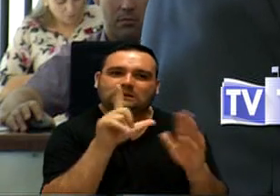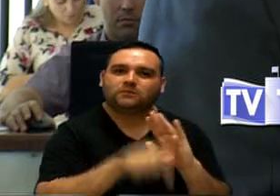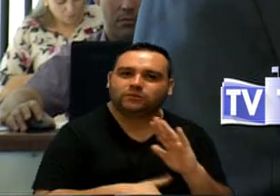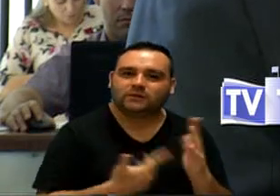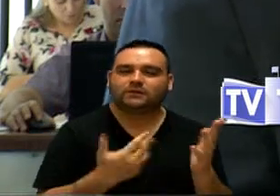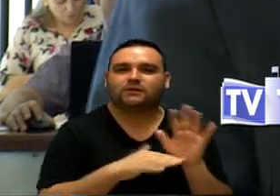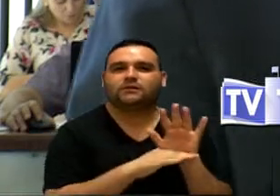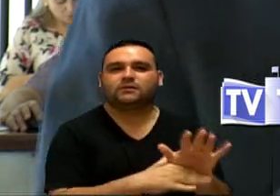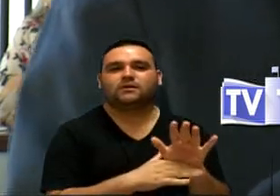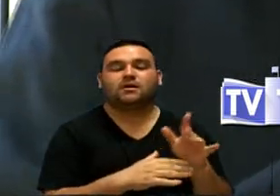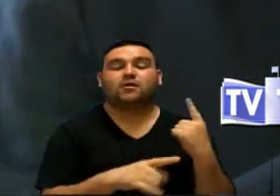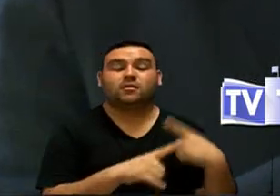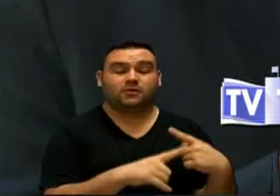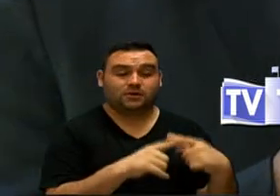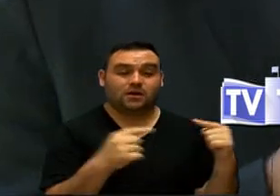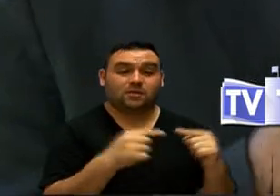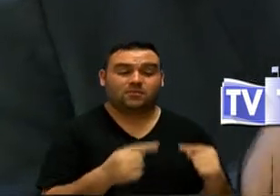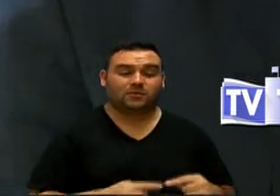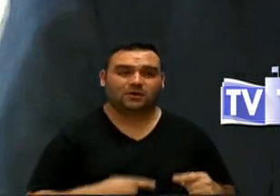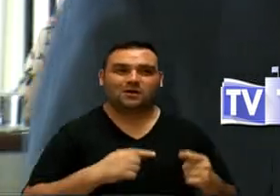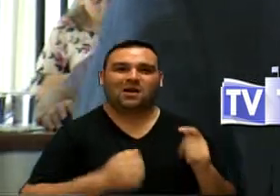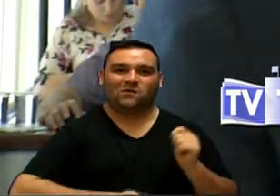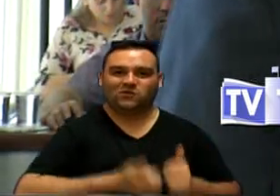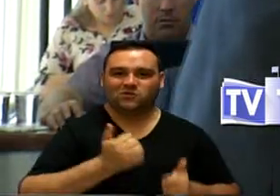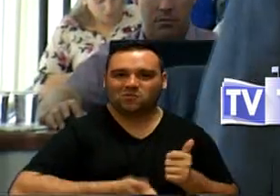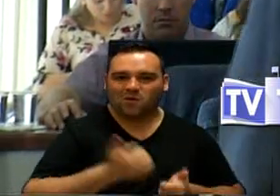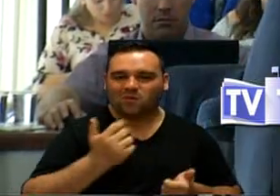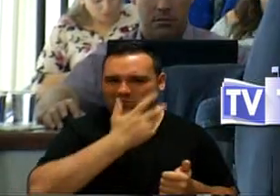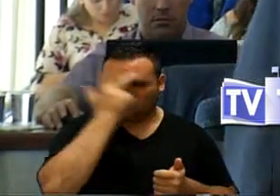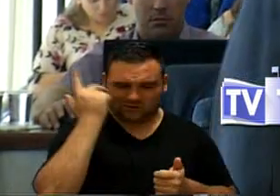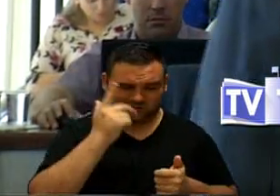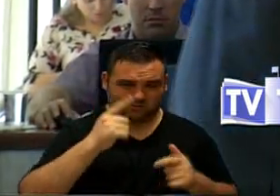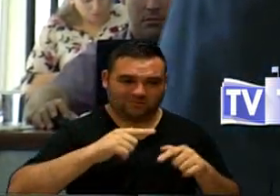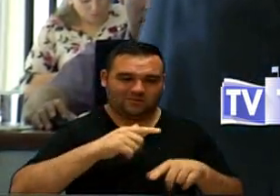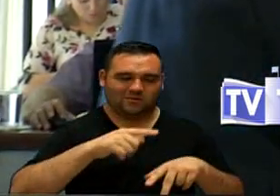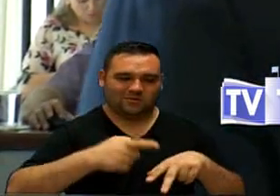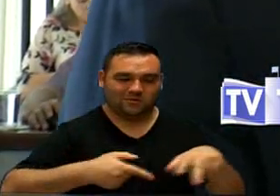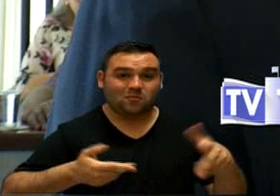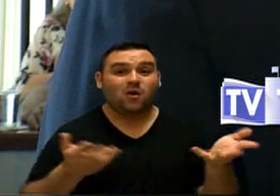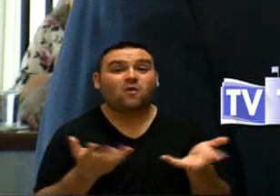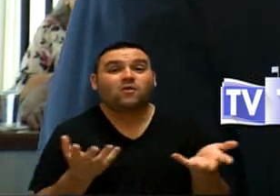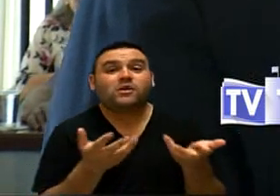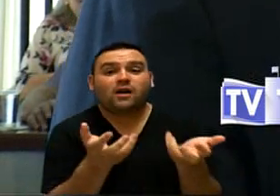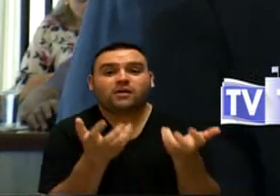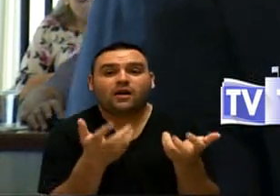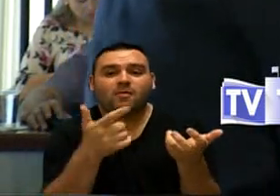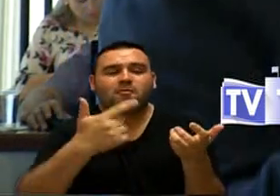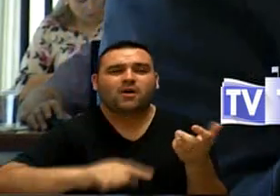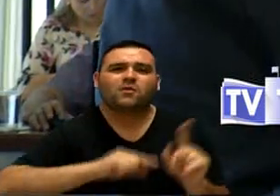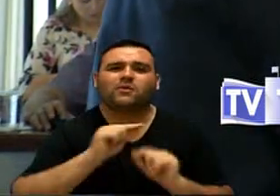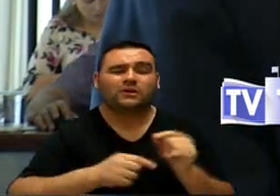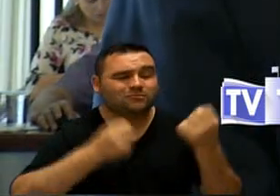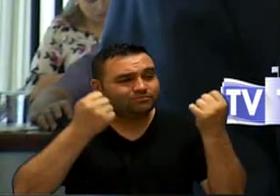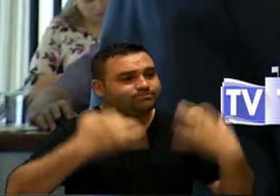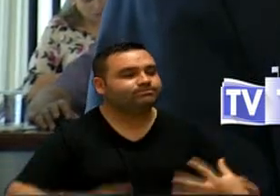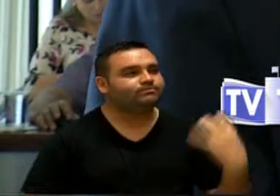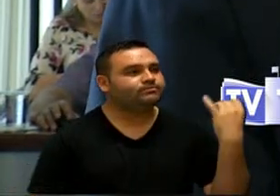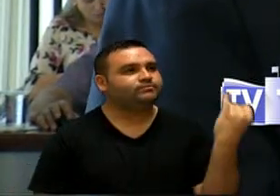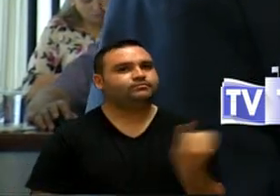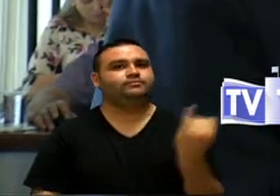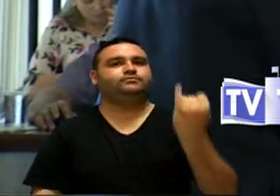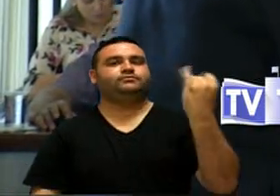tardiamente para a questão do futebol de amputados e desportos. Mas veja você, seu presidente, eu queria dizer da